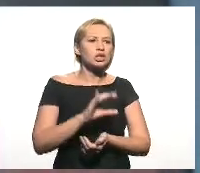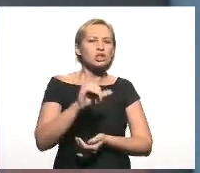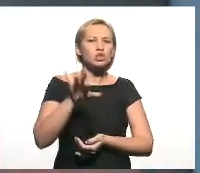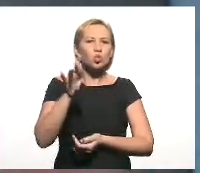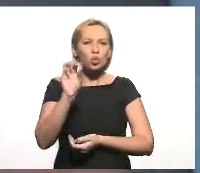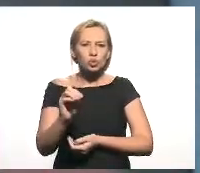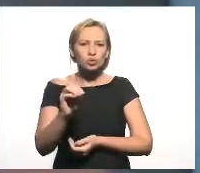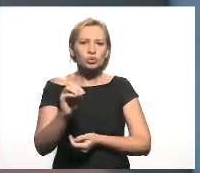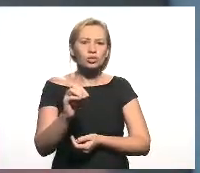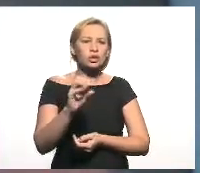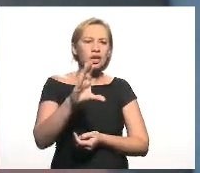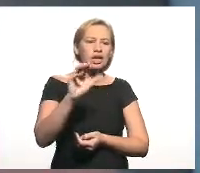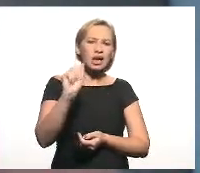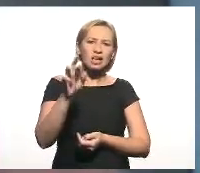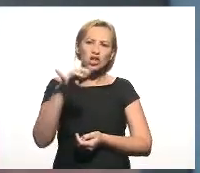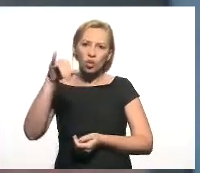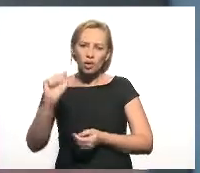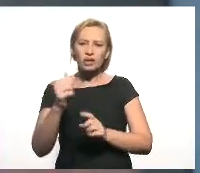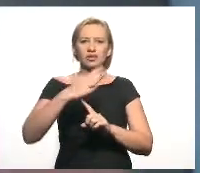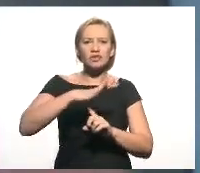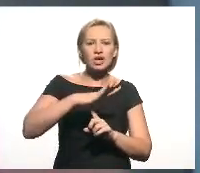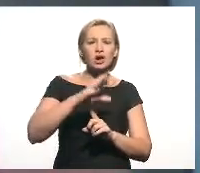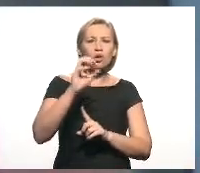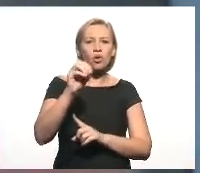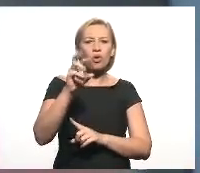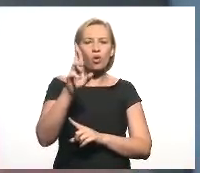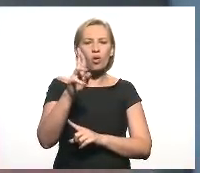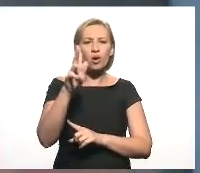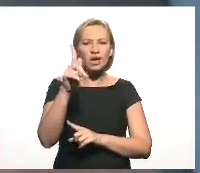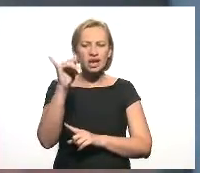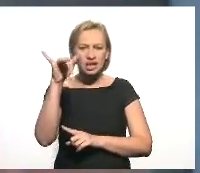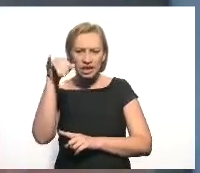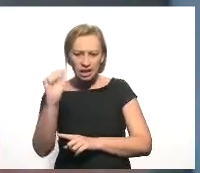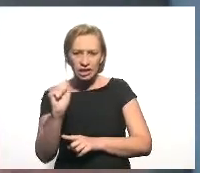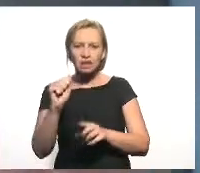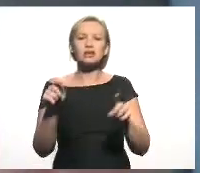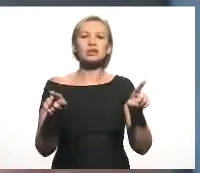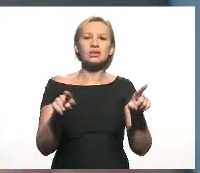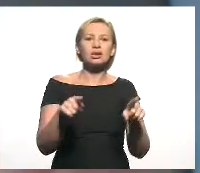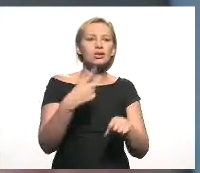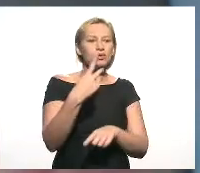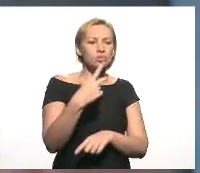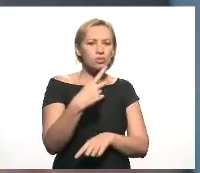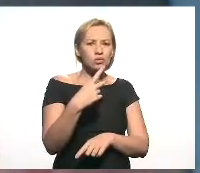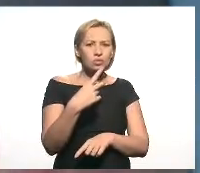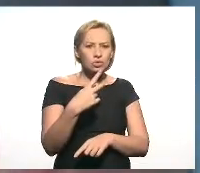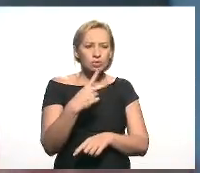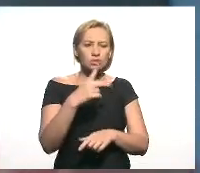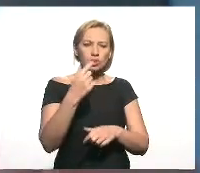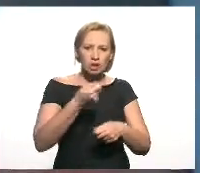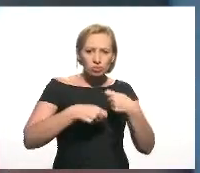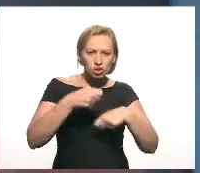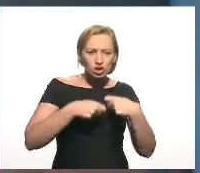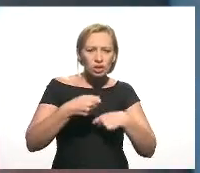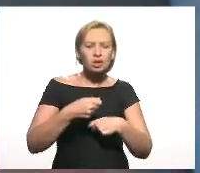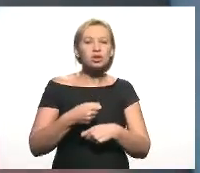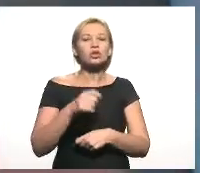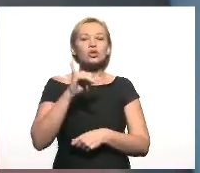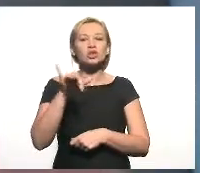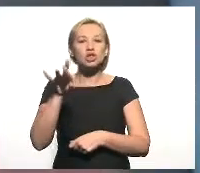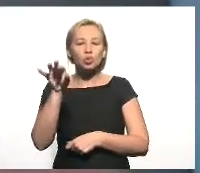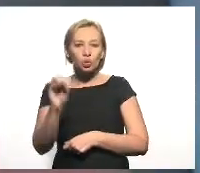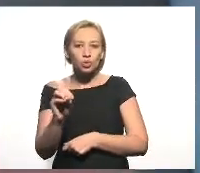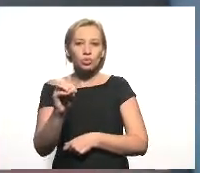Feiras Orgânicas, assim como o seu Conselho Gestor e de Governança. O Circuito Carioca de